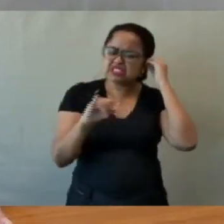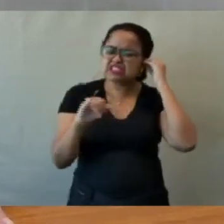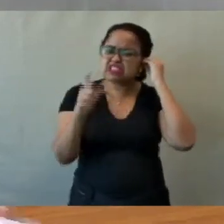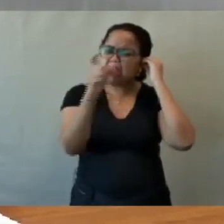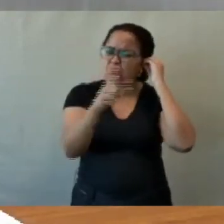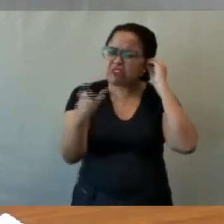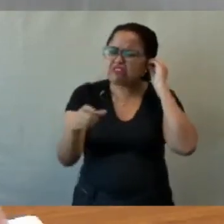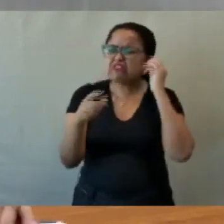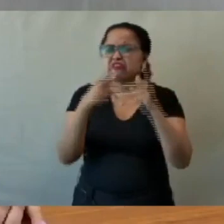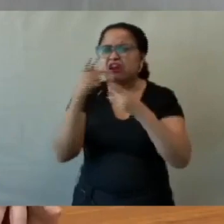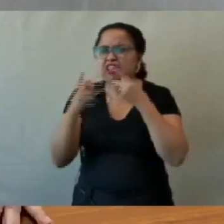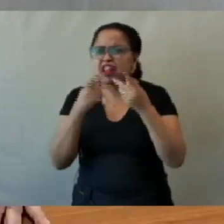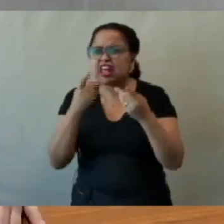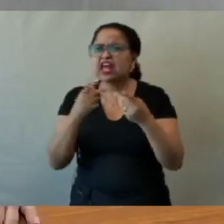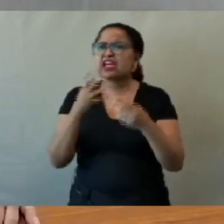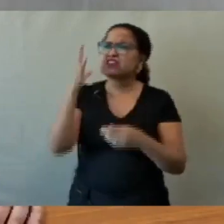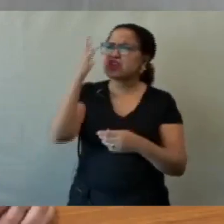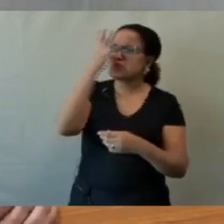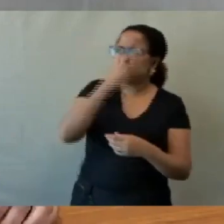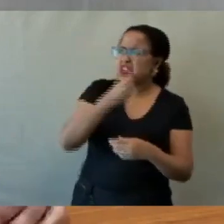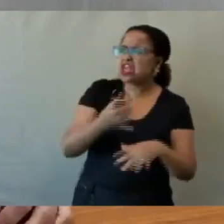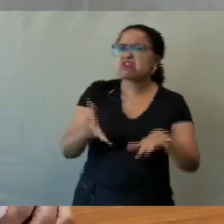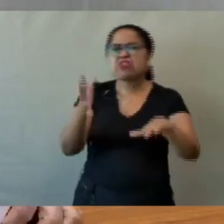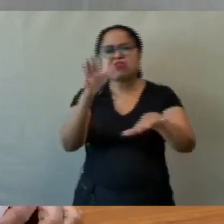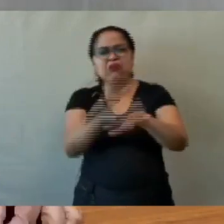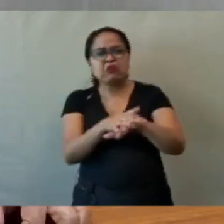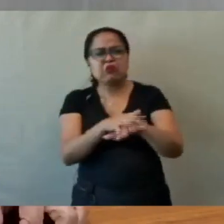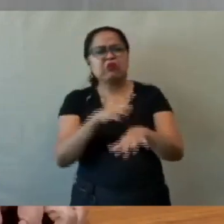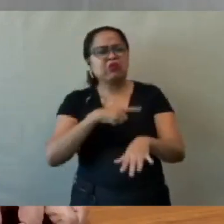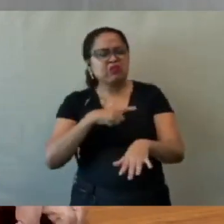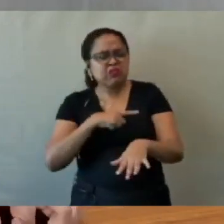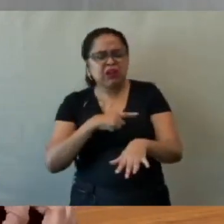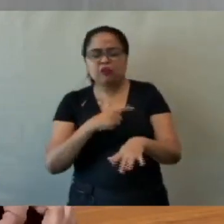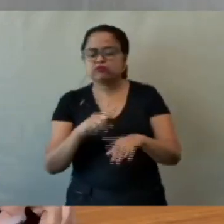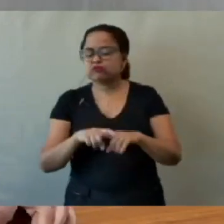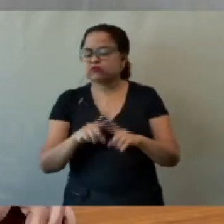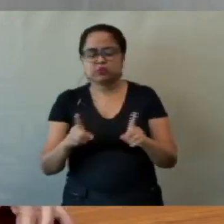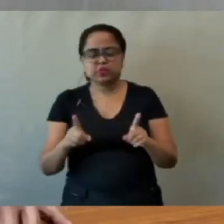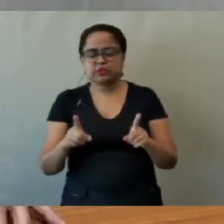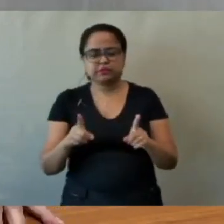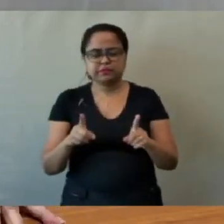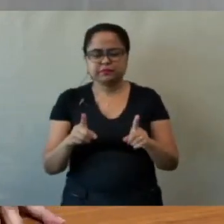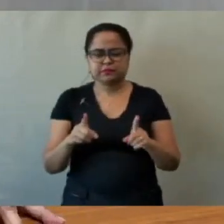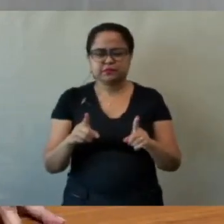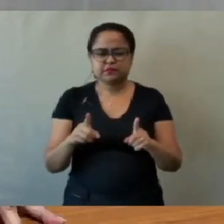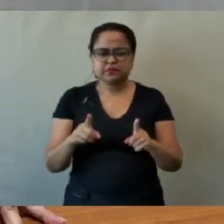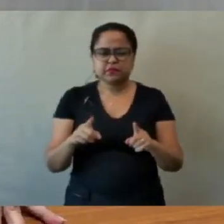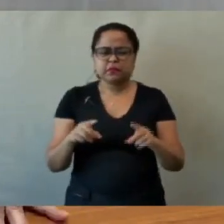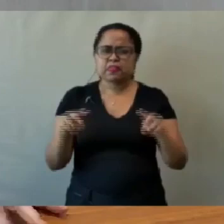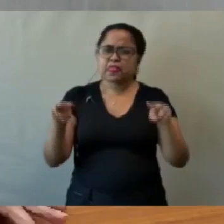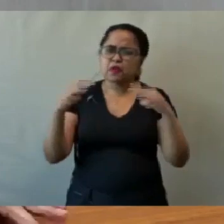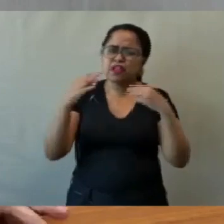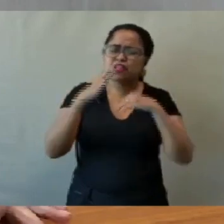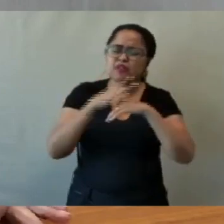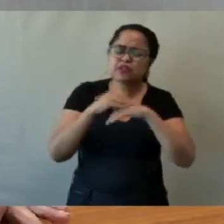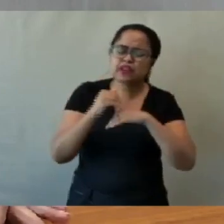tem inclusão, não tem nada disso. E é isso, gente. Olhar com carinho,